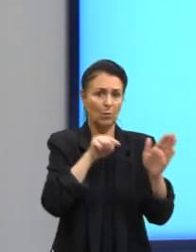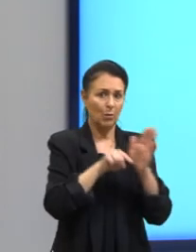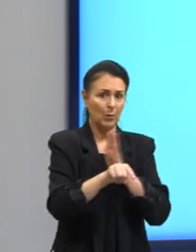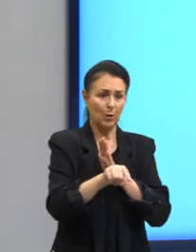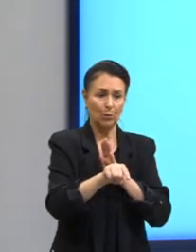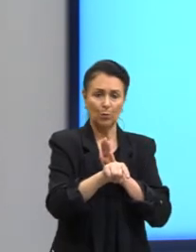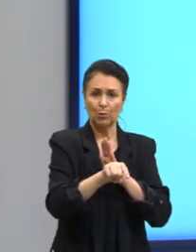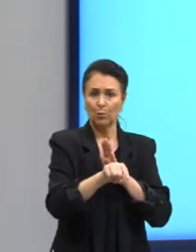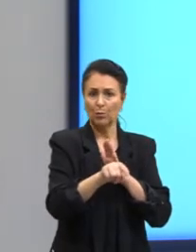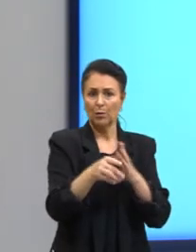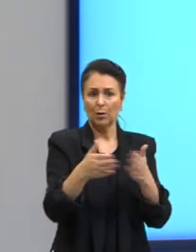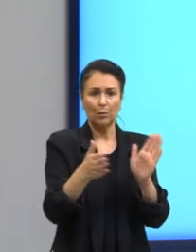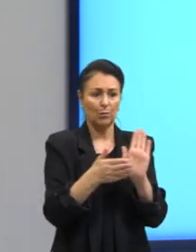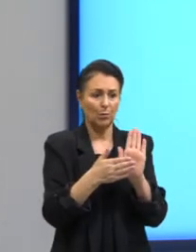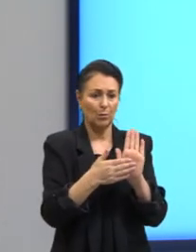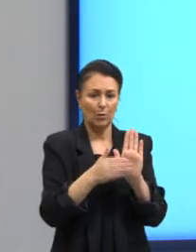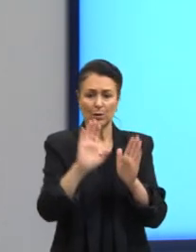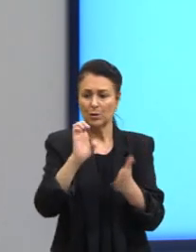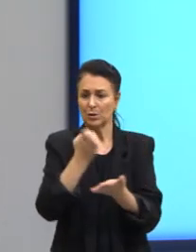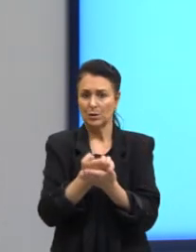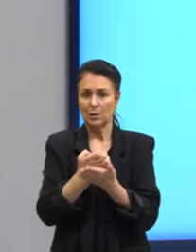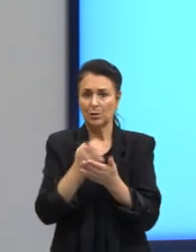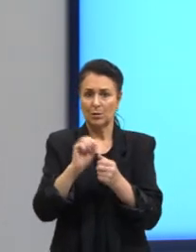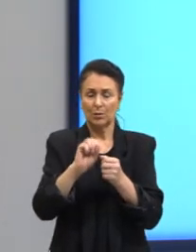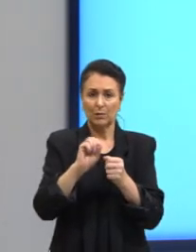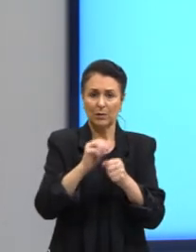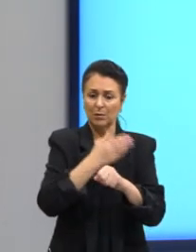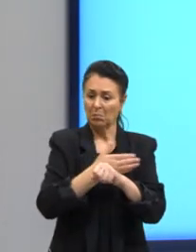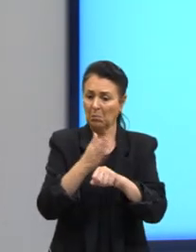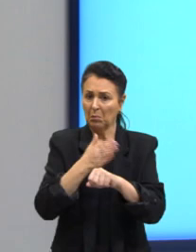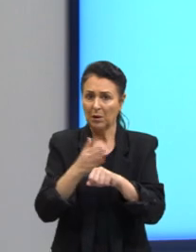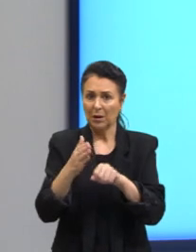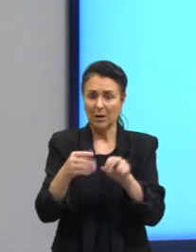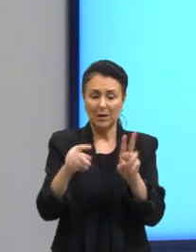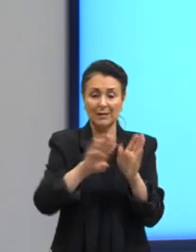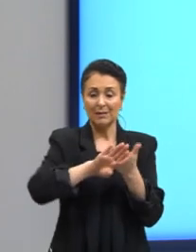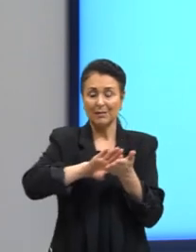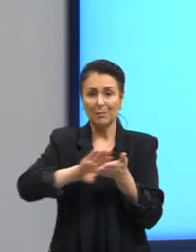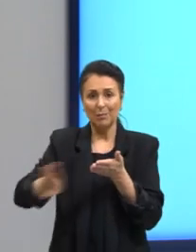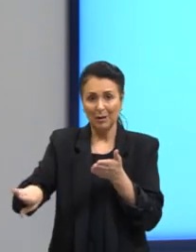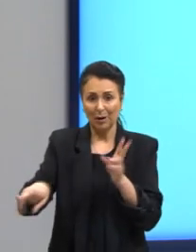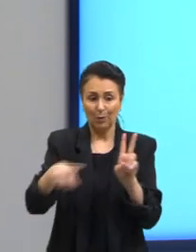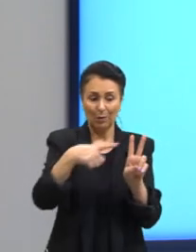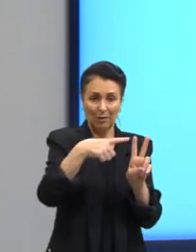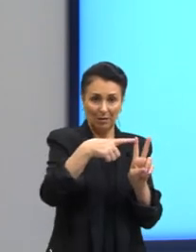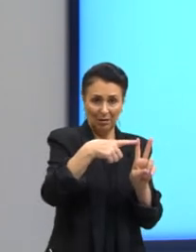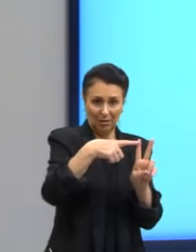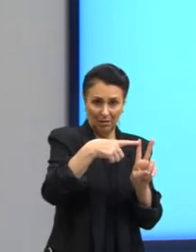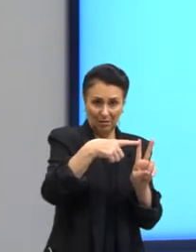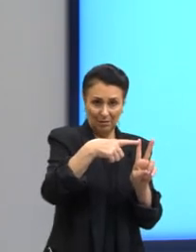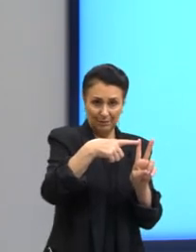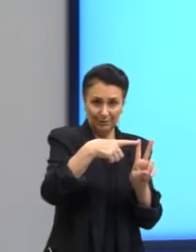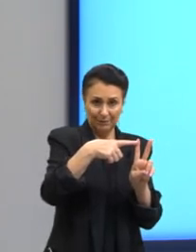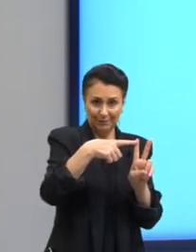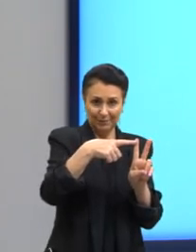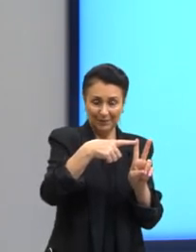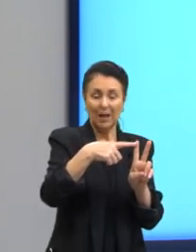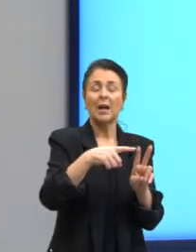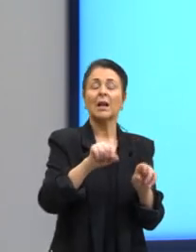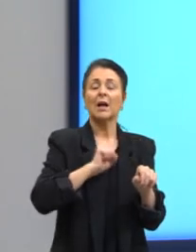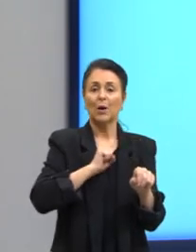no enunciado o mesmo o exercício separado então na ideia da raiz mesmo assim ela vai ser um número irracional